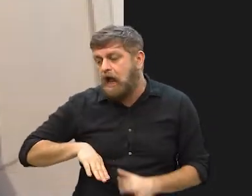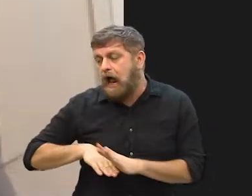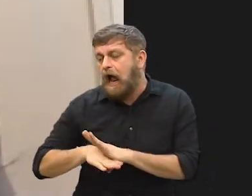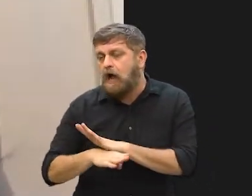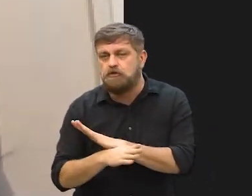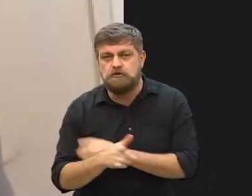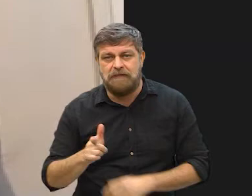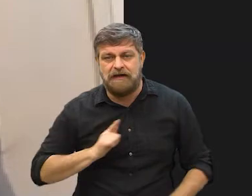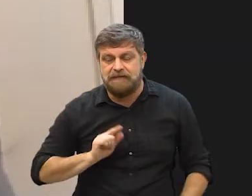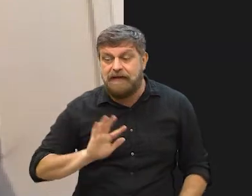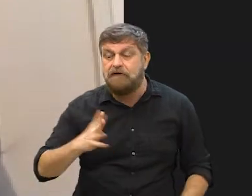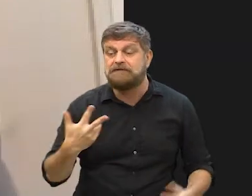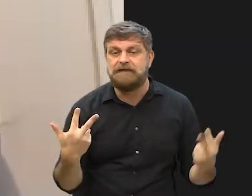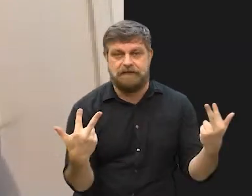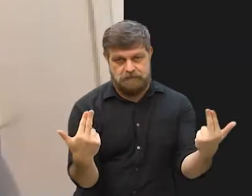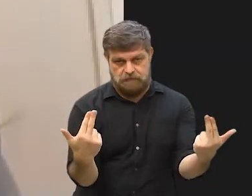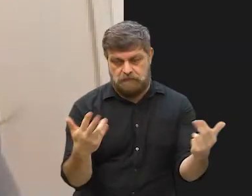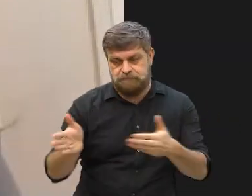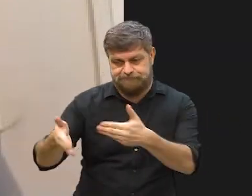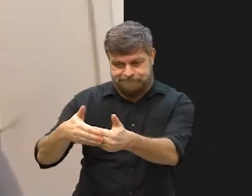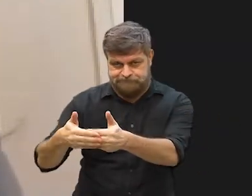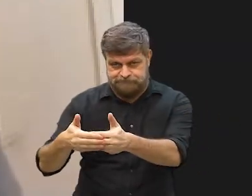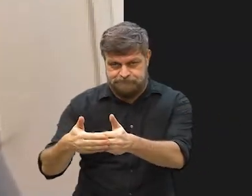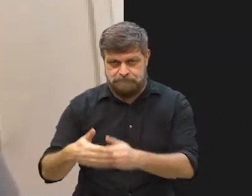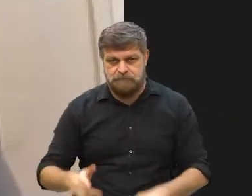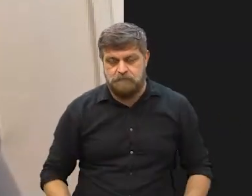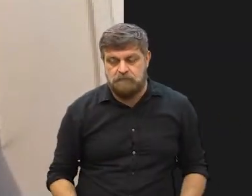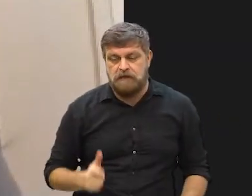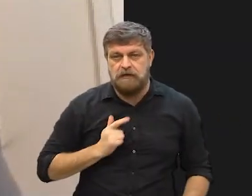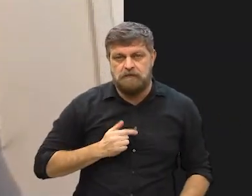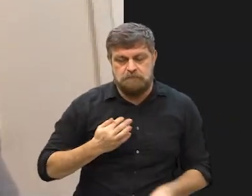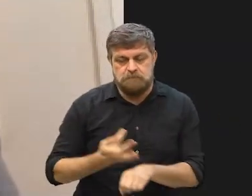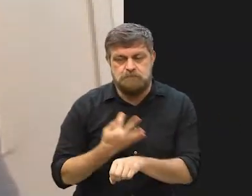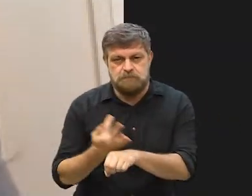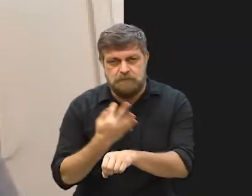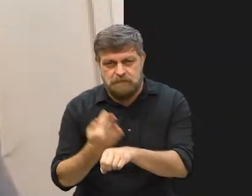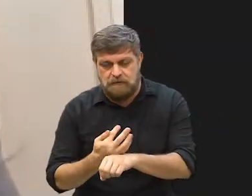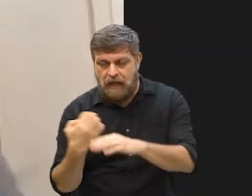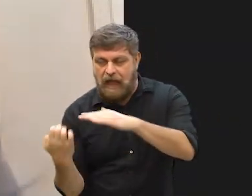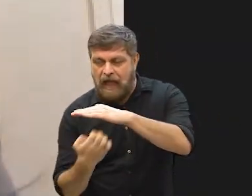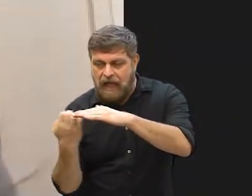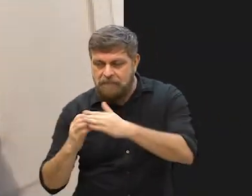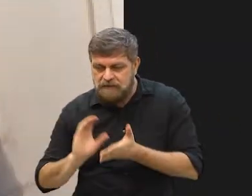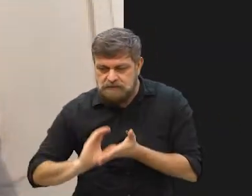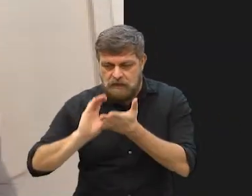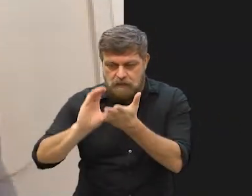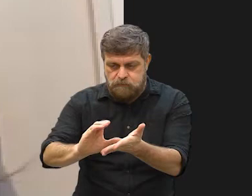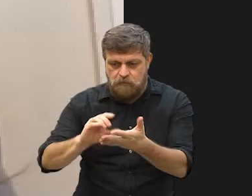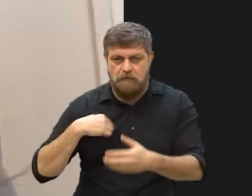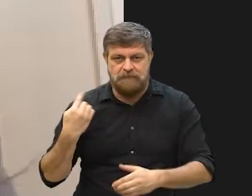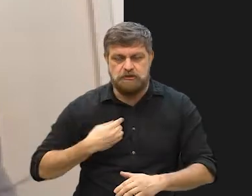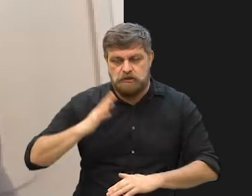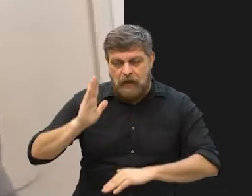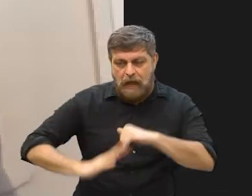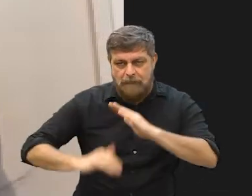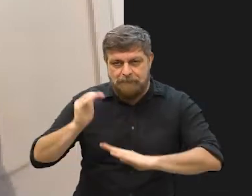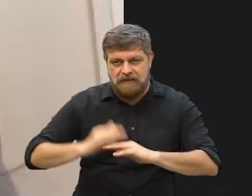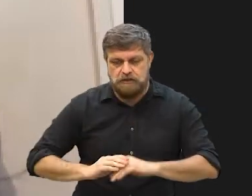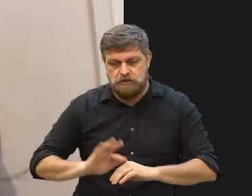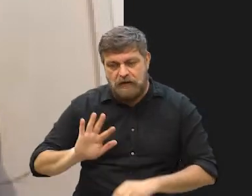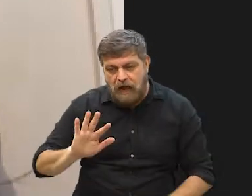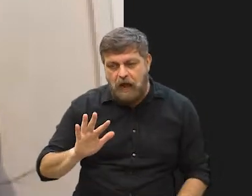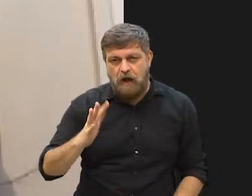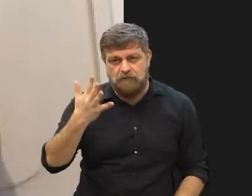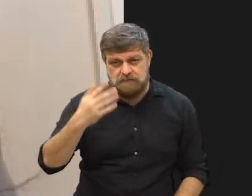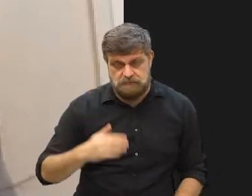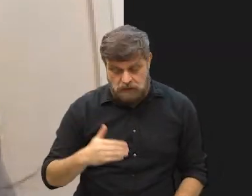e acabar ocorrendo o mesmo. Então, o que a gente procura, patrocínio, é para fazer nossas atividades. Então,